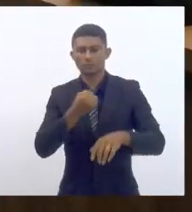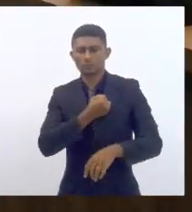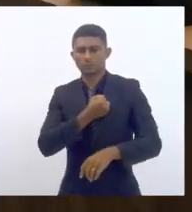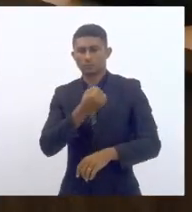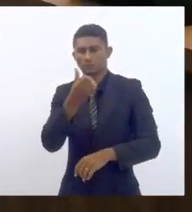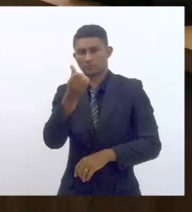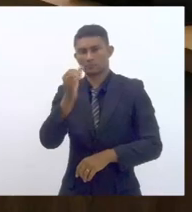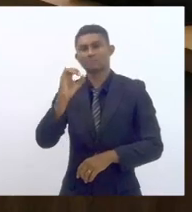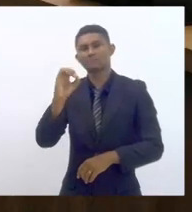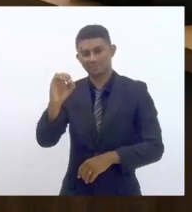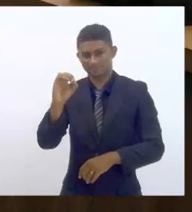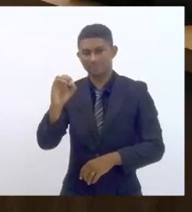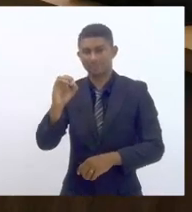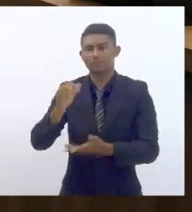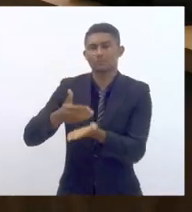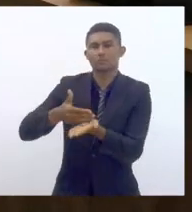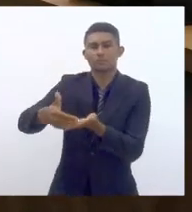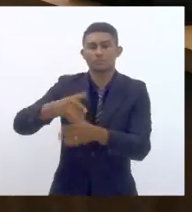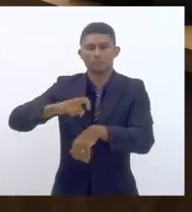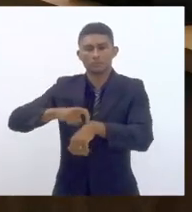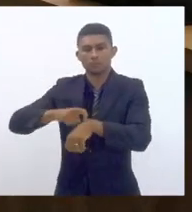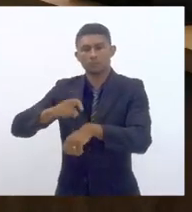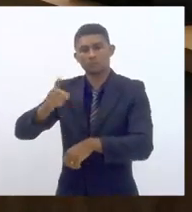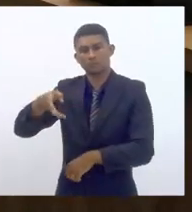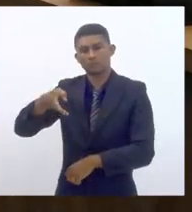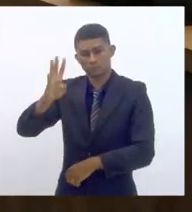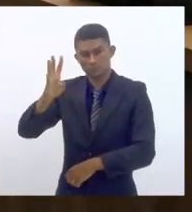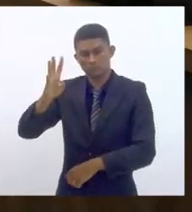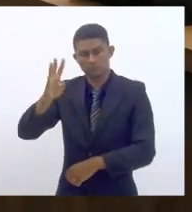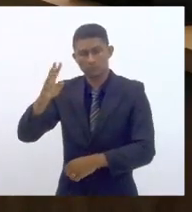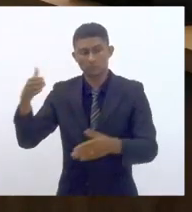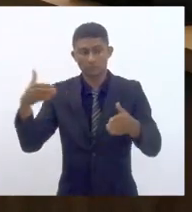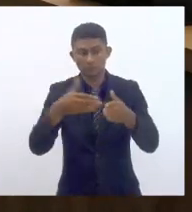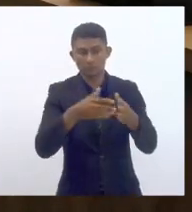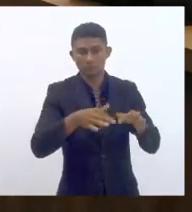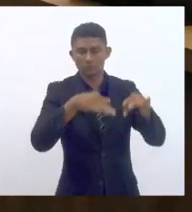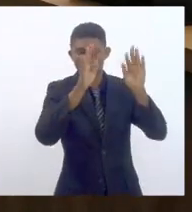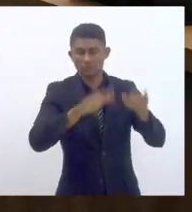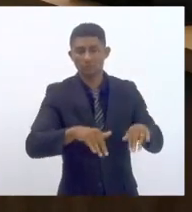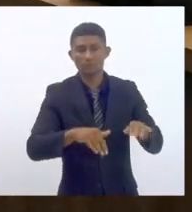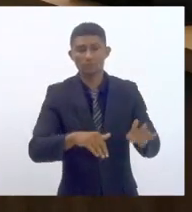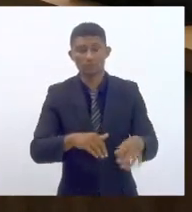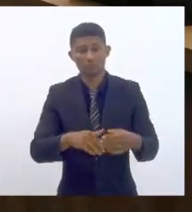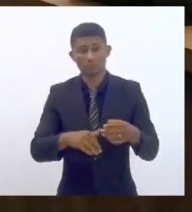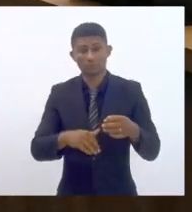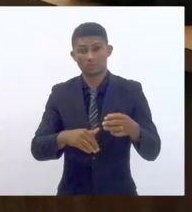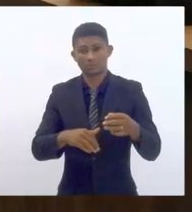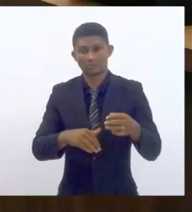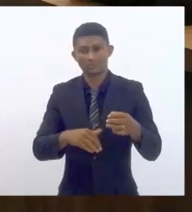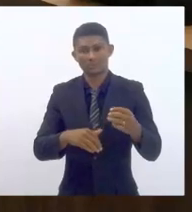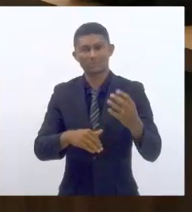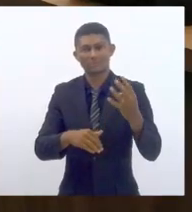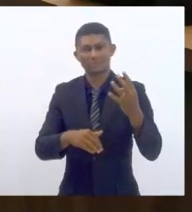sessão ordinária, que é iniciada às 14 horas e encerrou-se às 16 horas e 52 minutos.